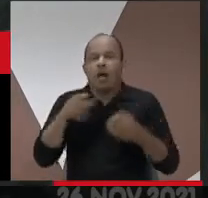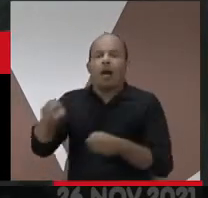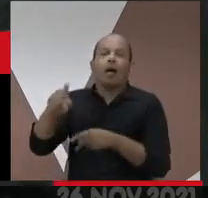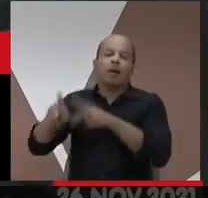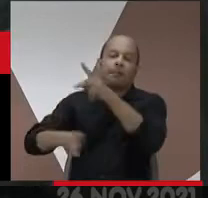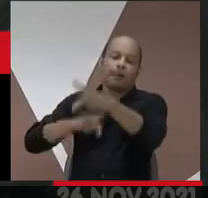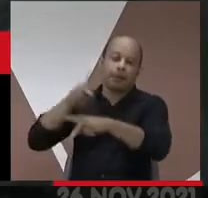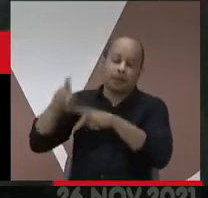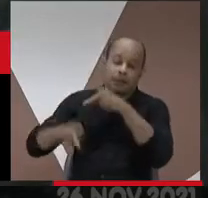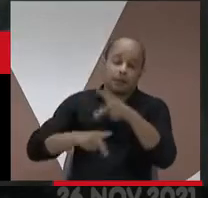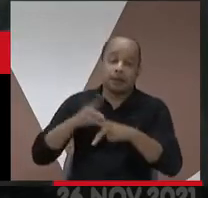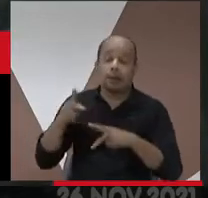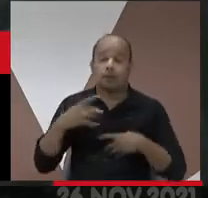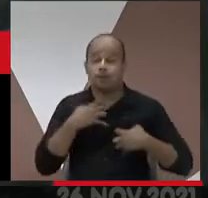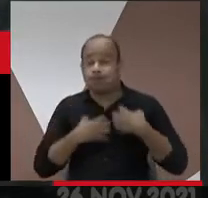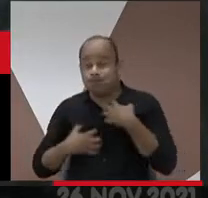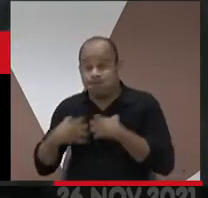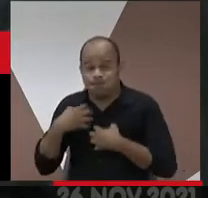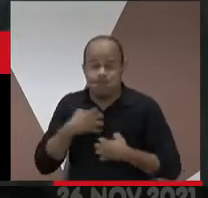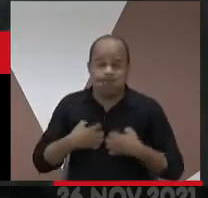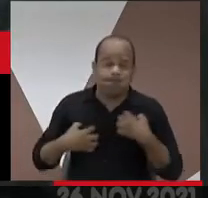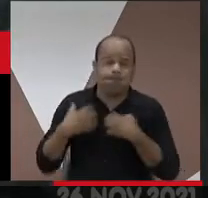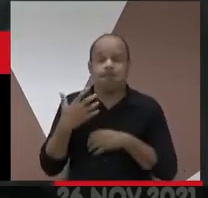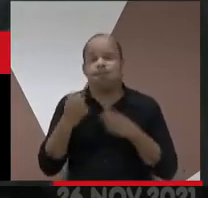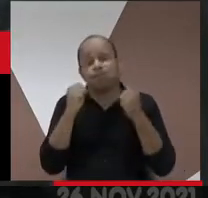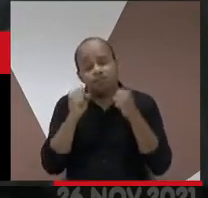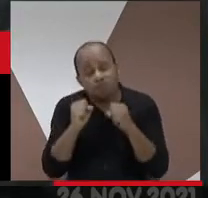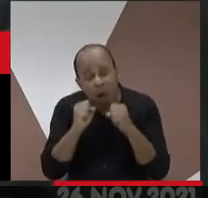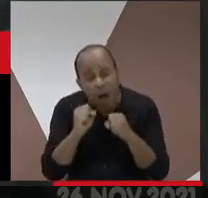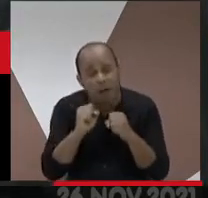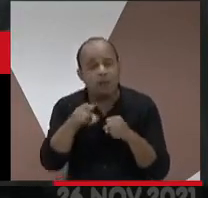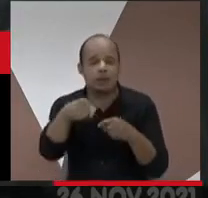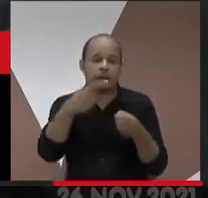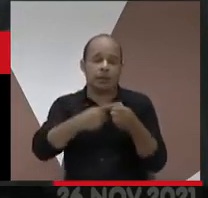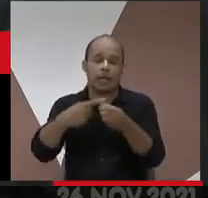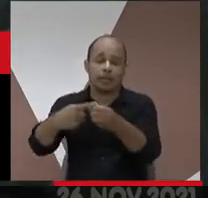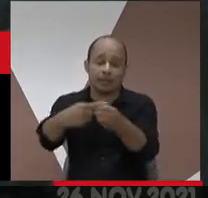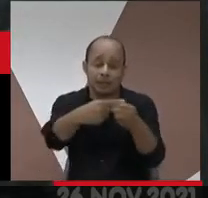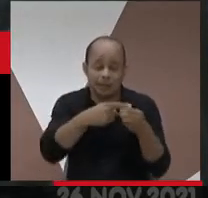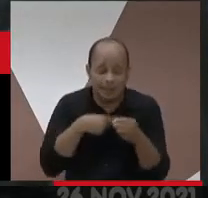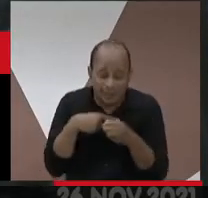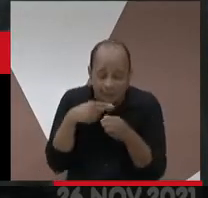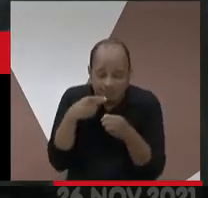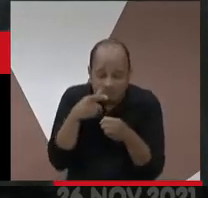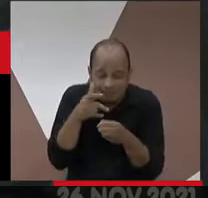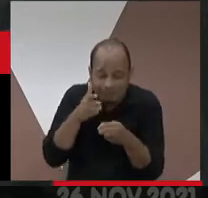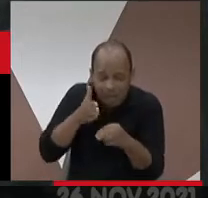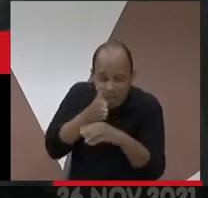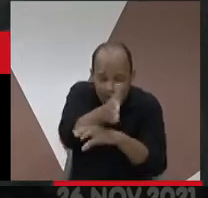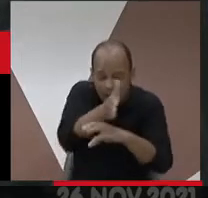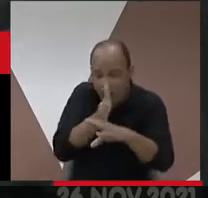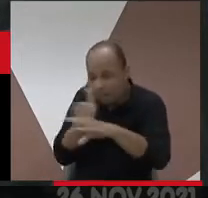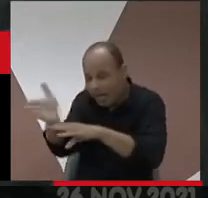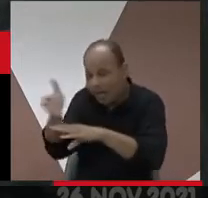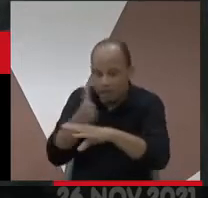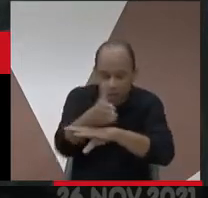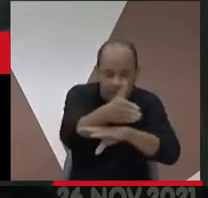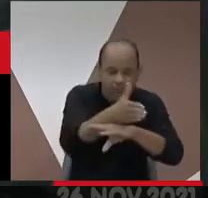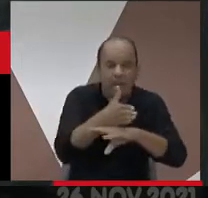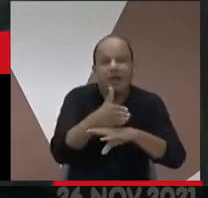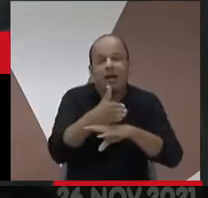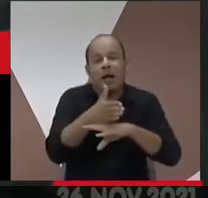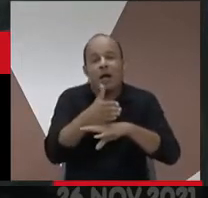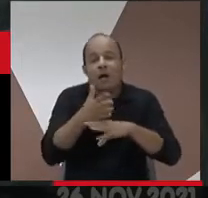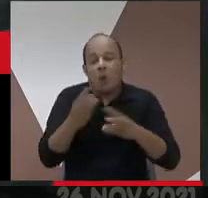fragmentos, cidades numa cidade só, portanto, uma cidade que perde em termos de qualidade de